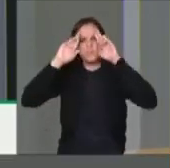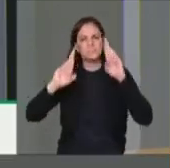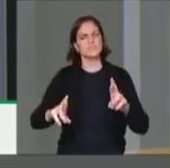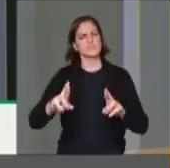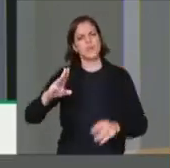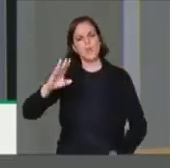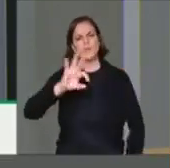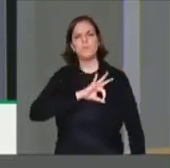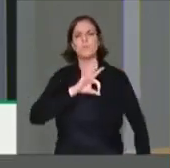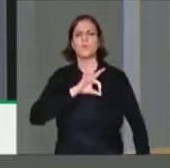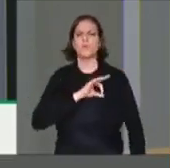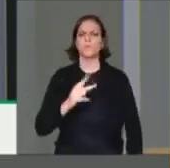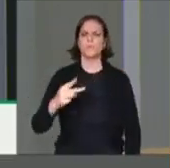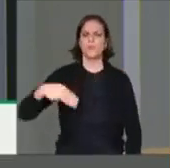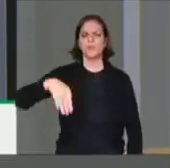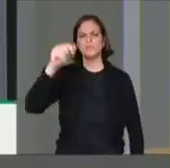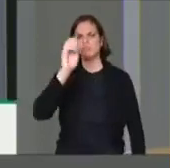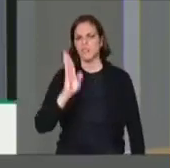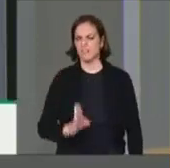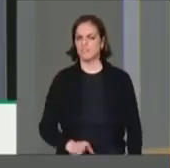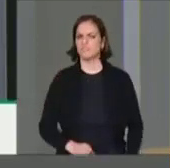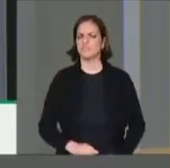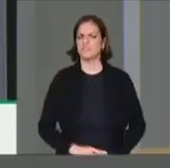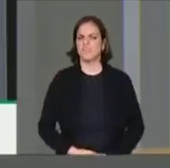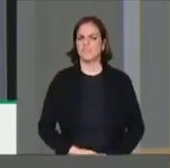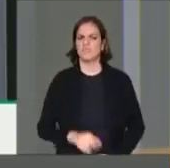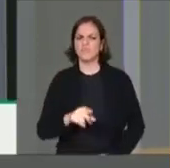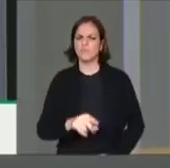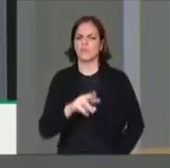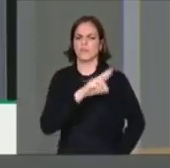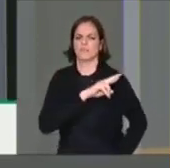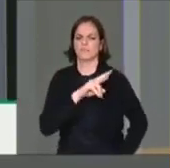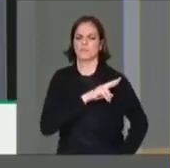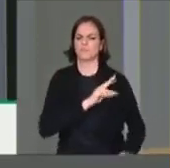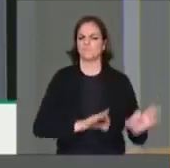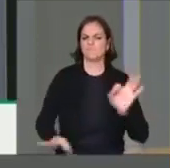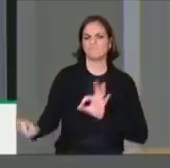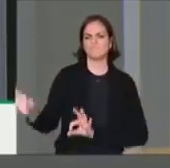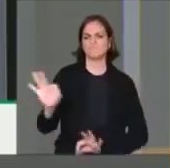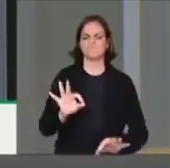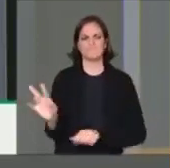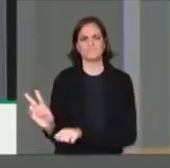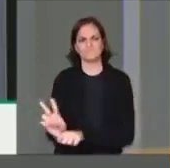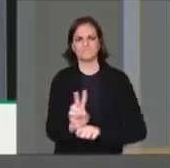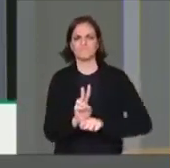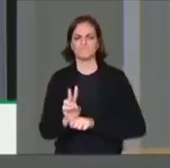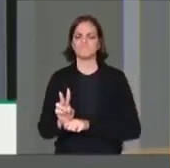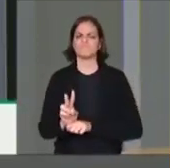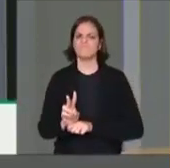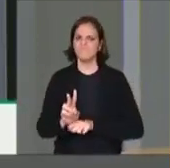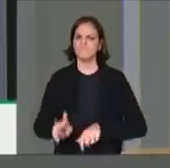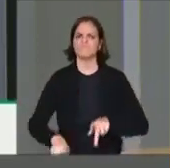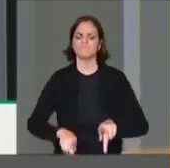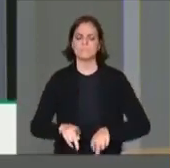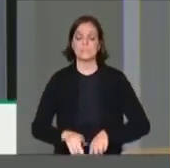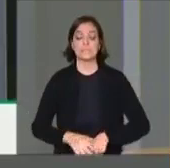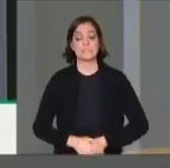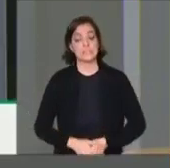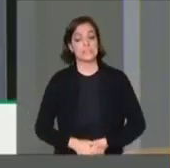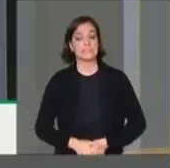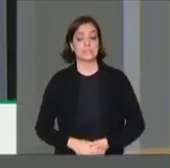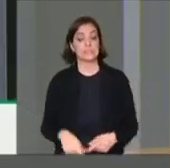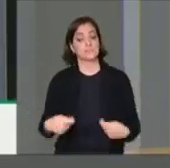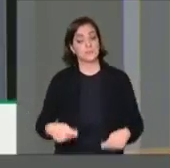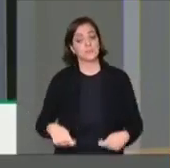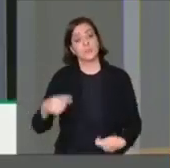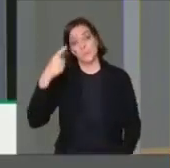Militar brasileira, que é responsável por manter a ordem no nosso país. Cabe uma reflexão sobre a atitude da oposição na